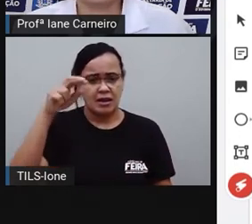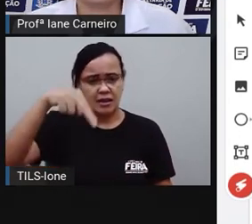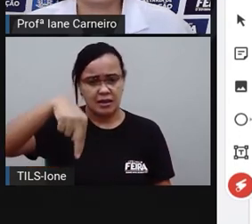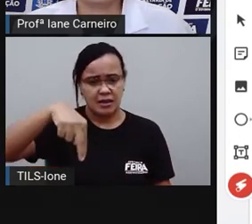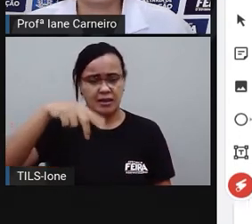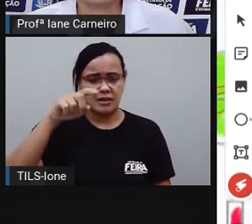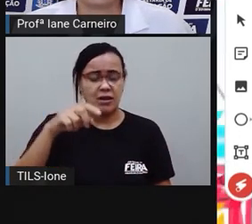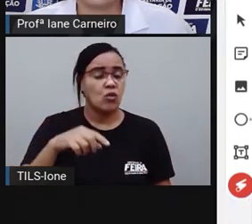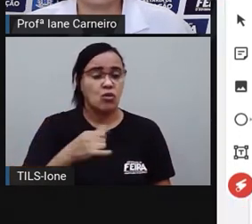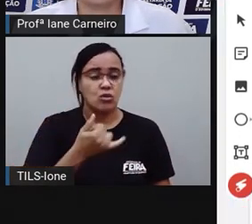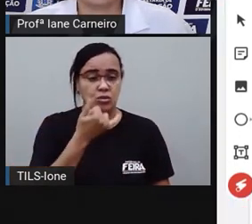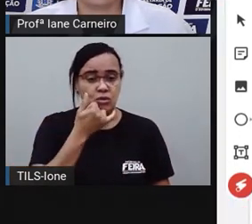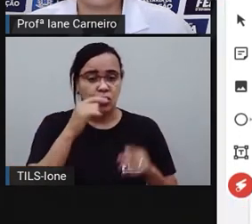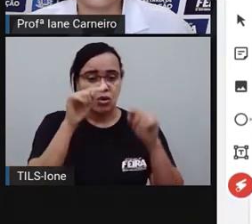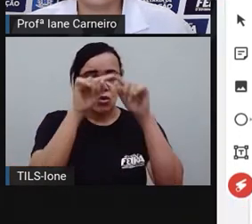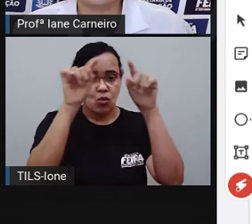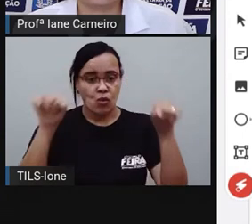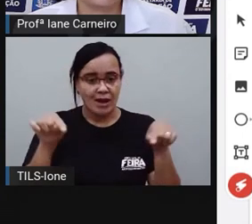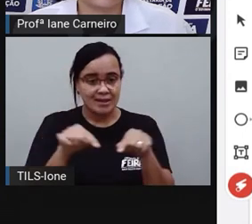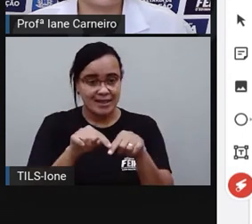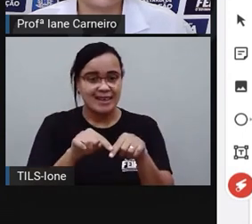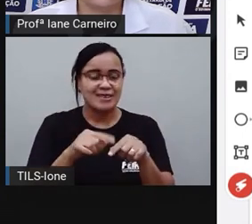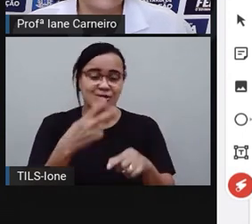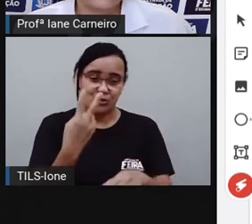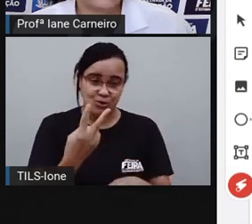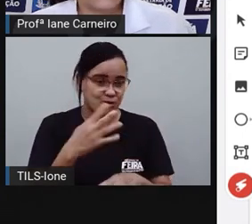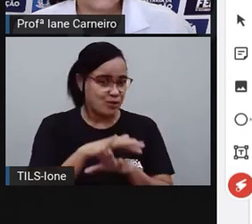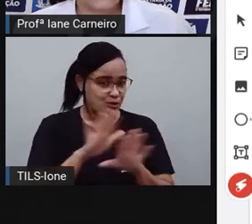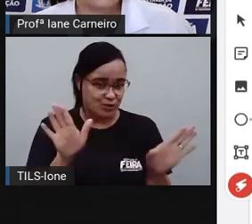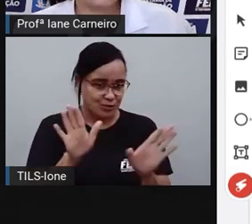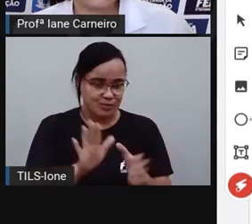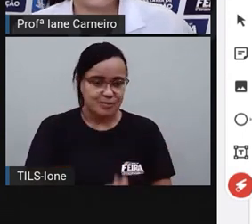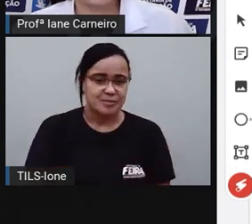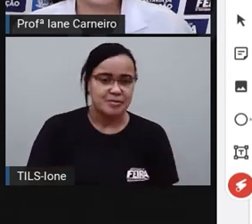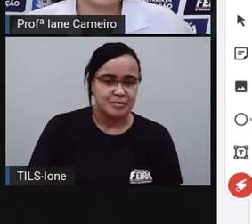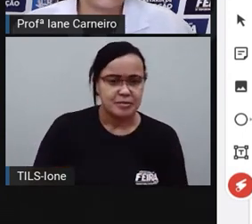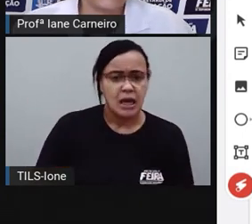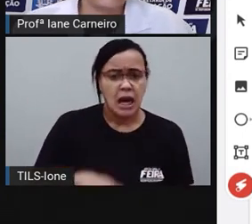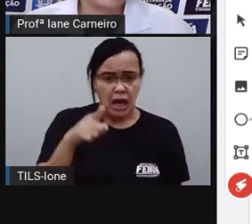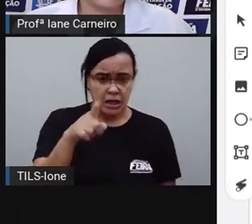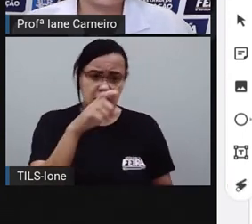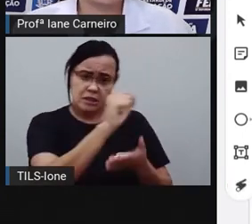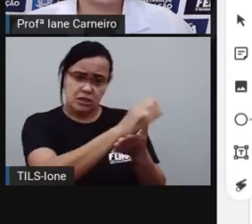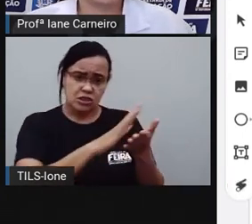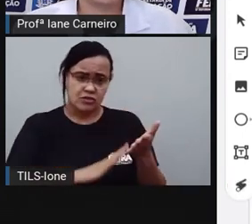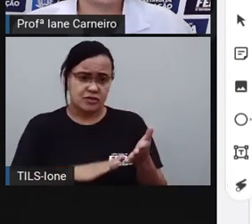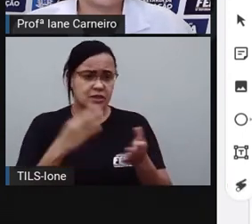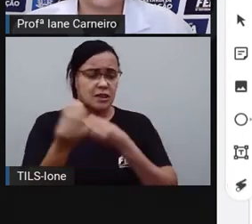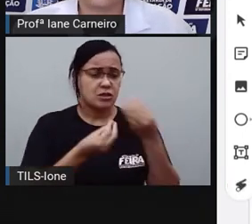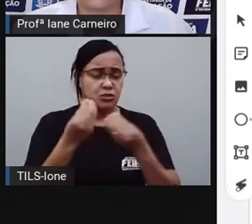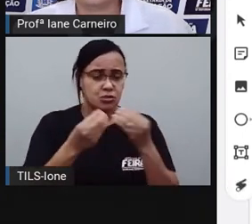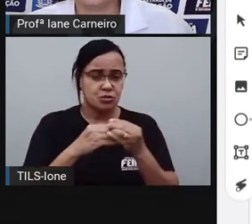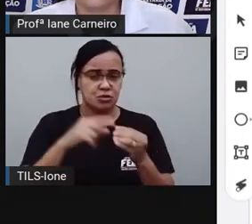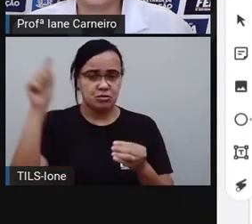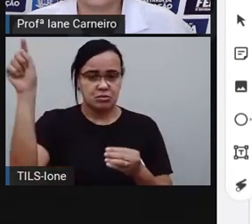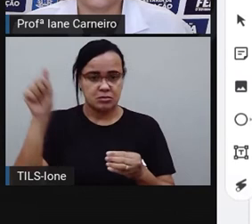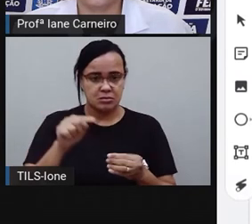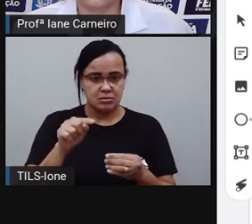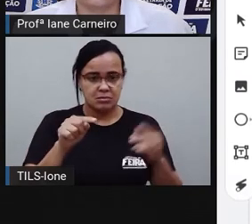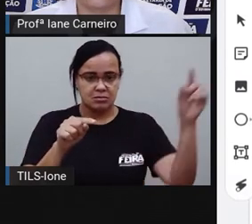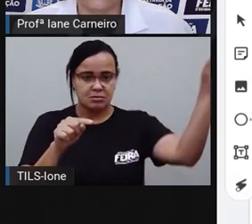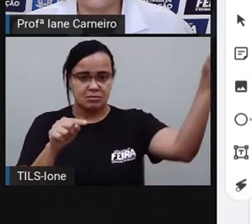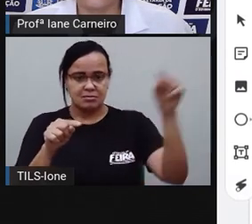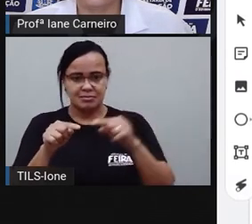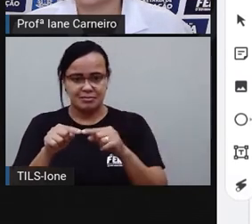joia? Vamos para uma próxima atividade. Nessa aqui, a gente vai ligar, né, os formatos, né,